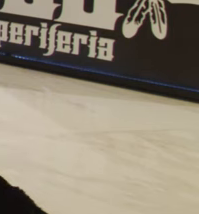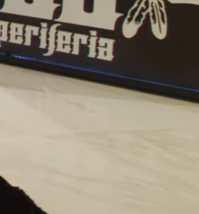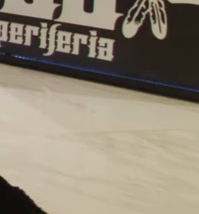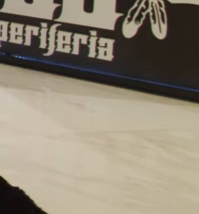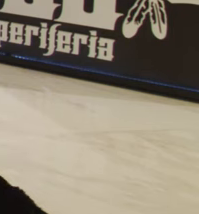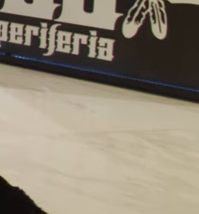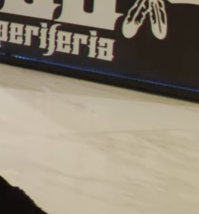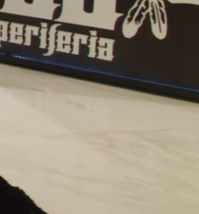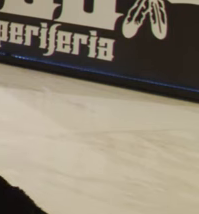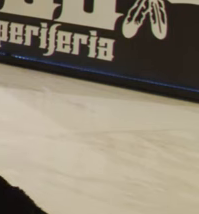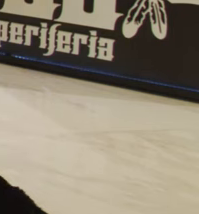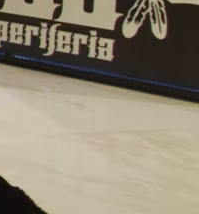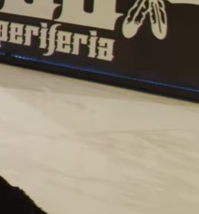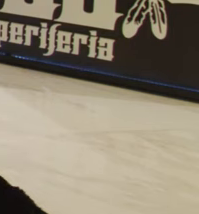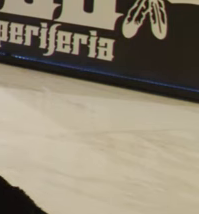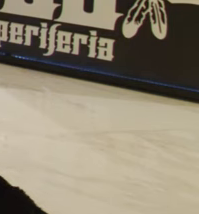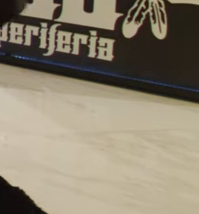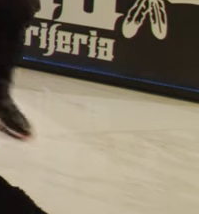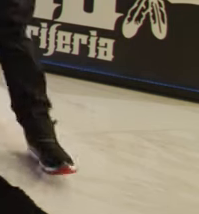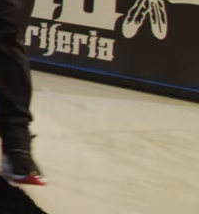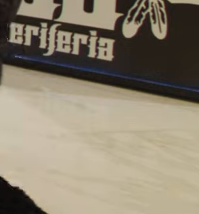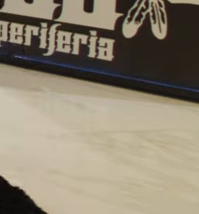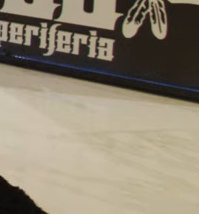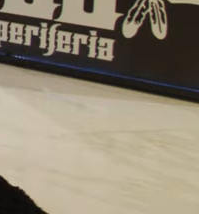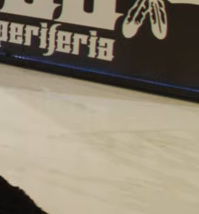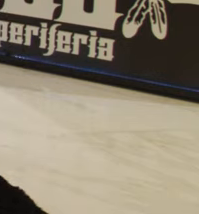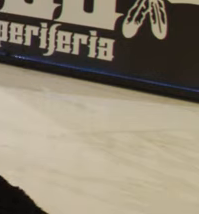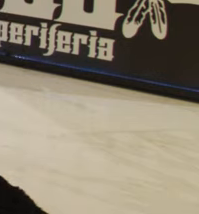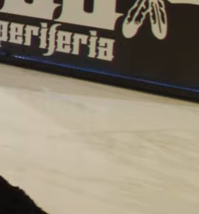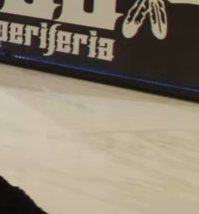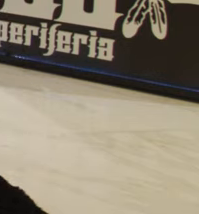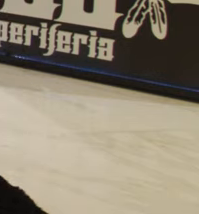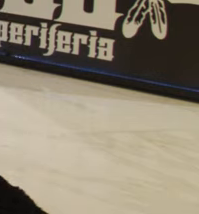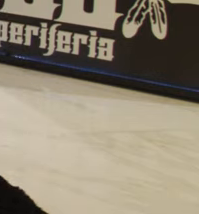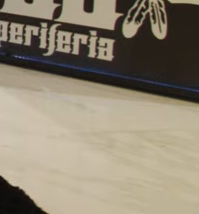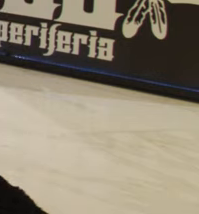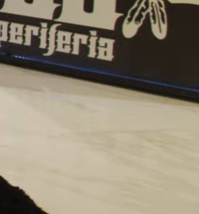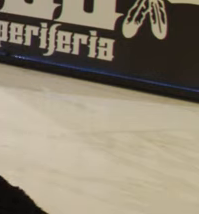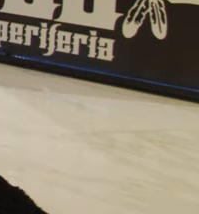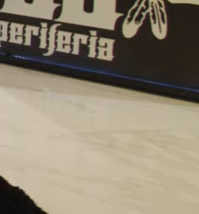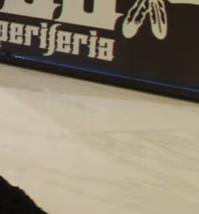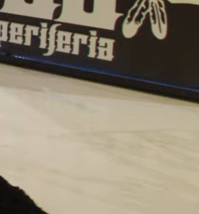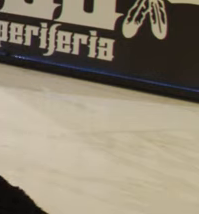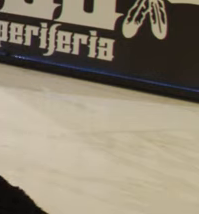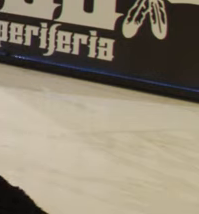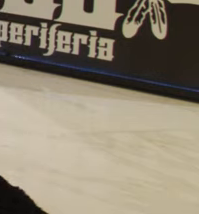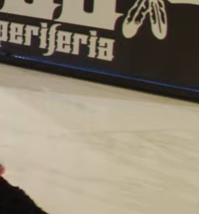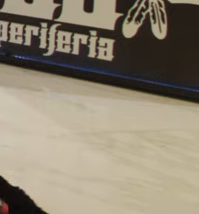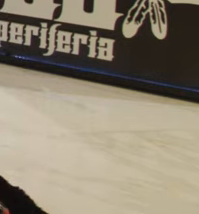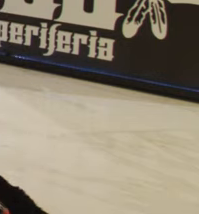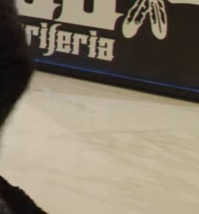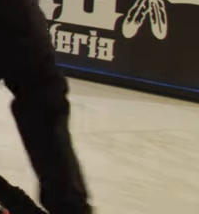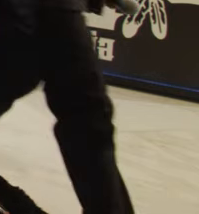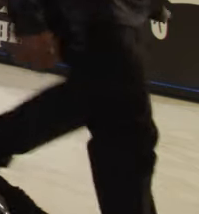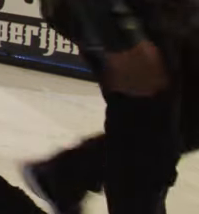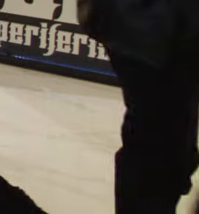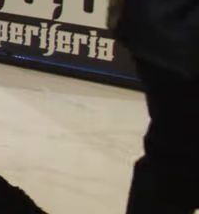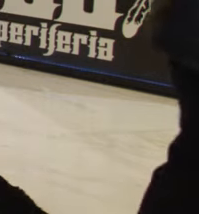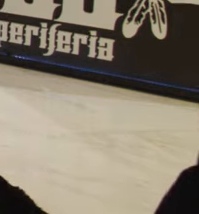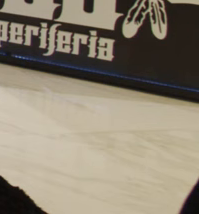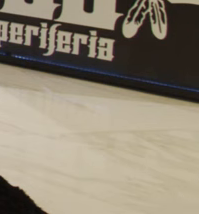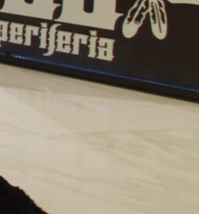ficando bom. Quem tá curtindo a live da tribo no canal oficial, beleza? Deixe seu